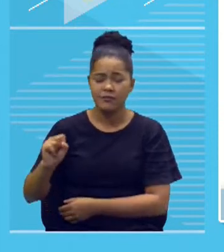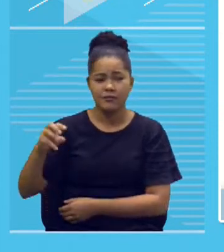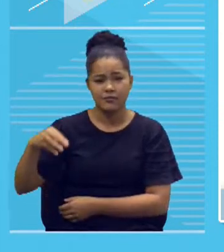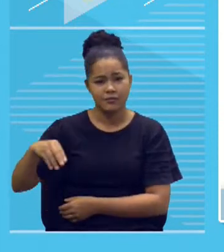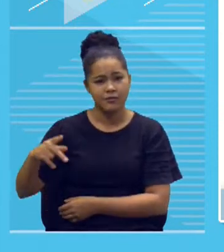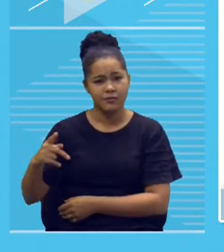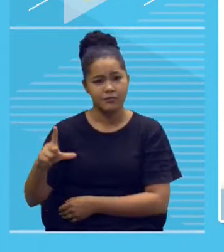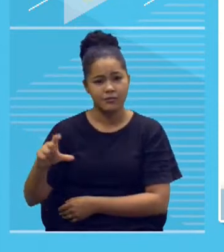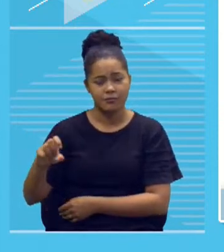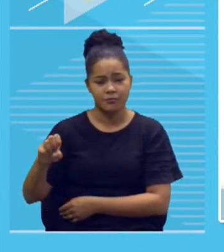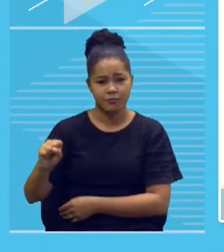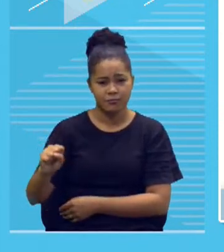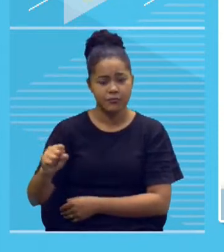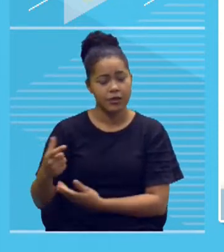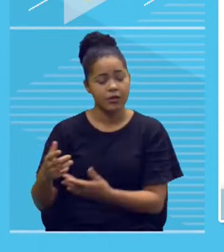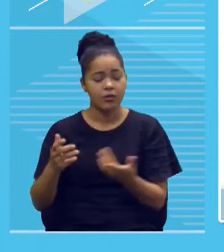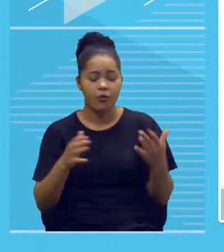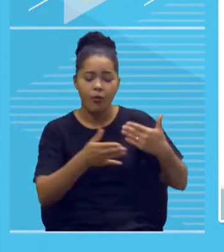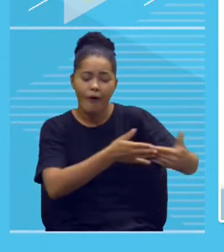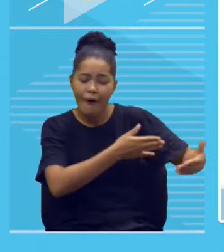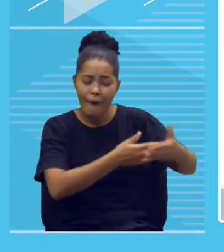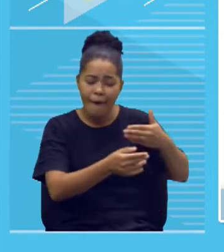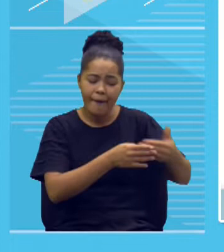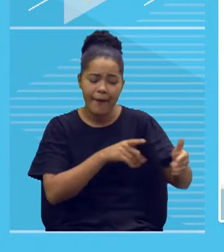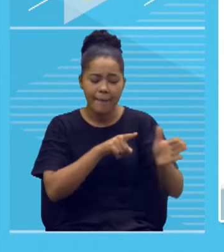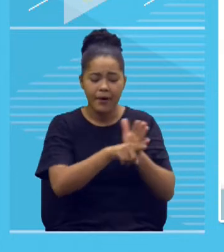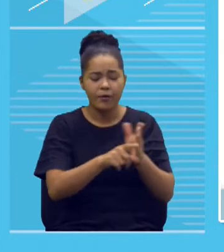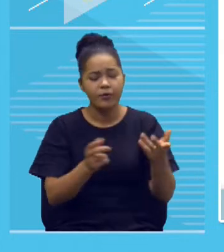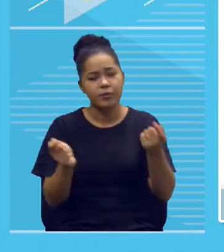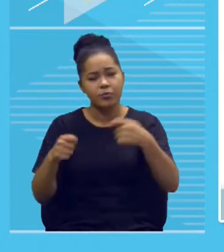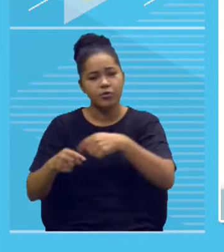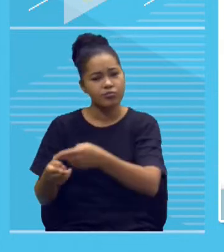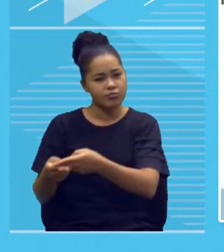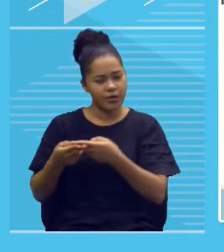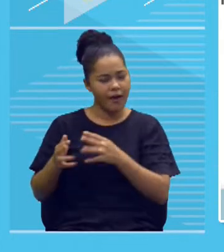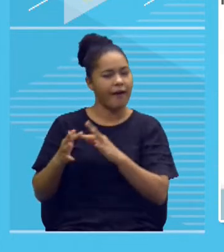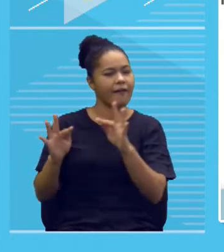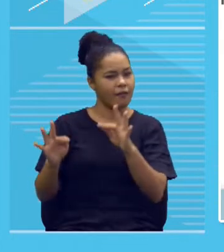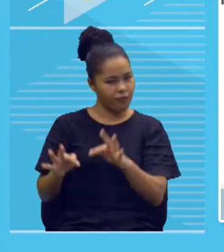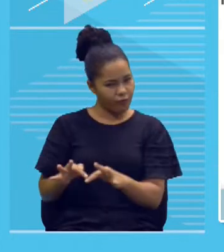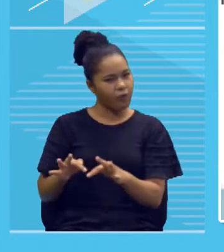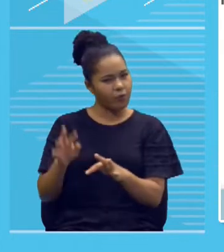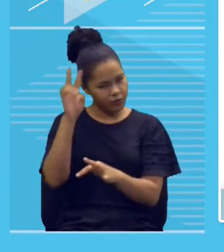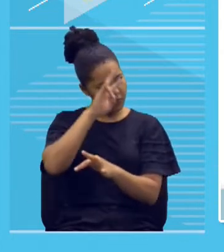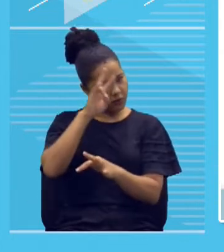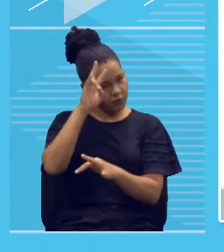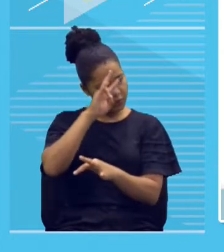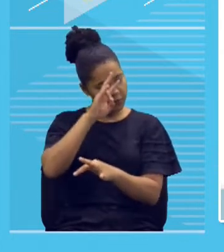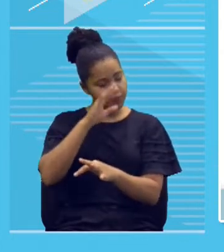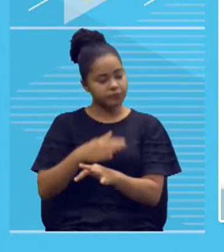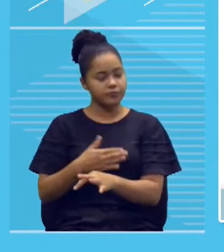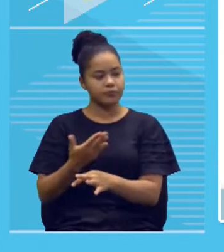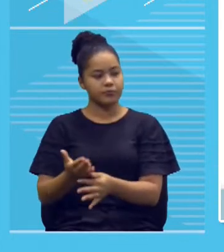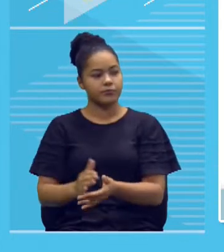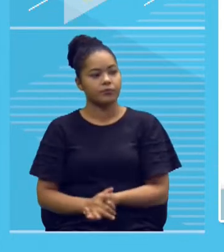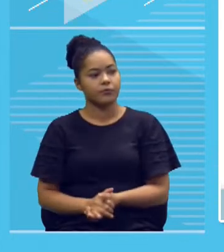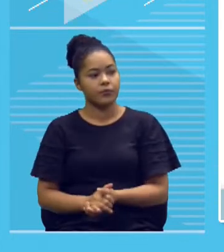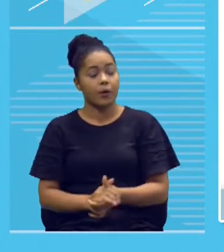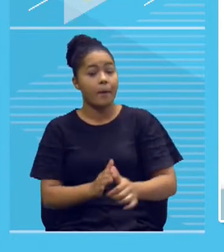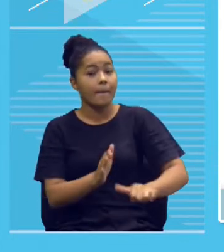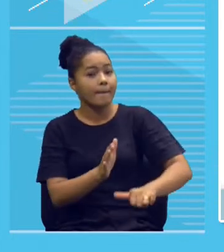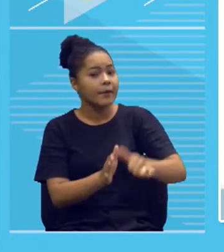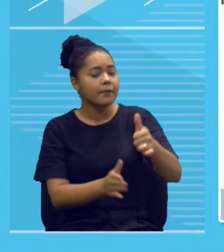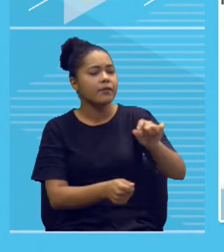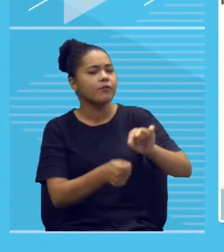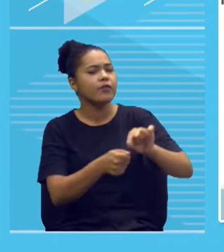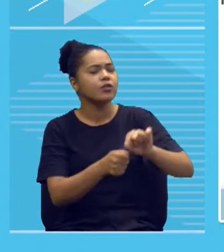resolver qualquer questão me utilizando daquela fórmula que que a gente faz inicialmente a gente Anota os